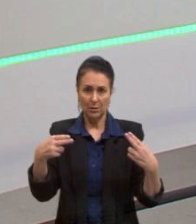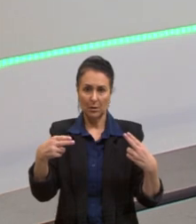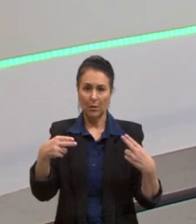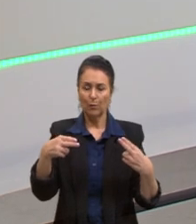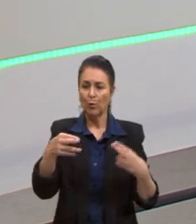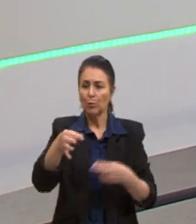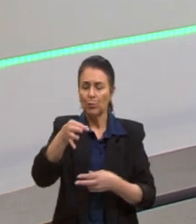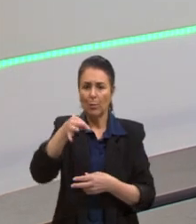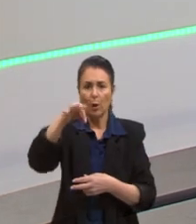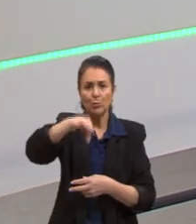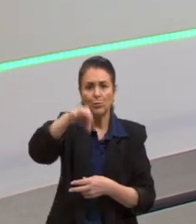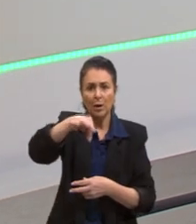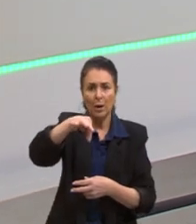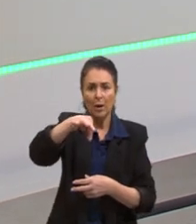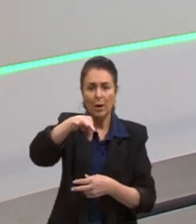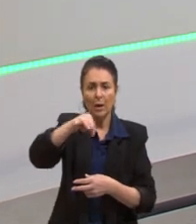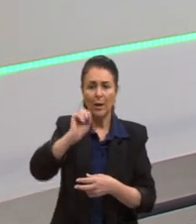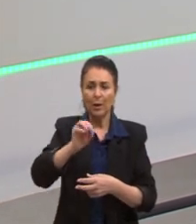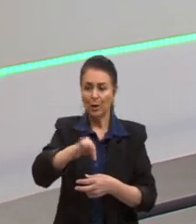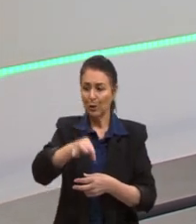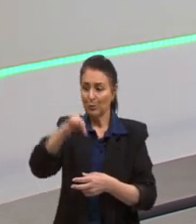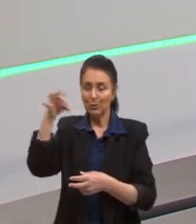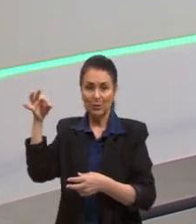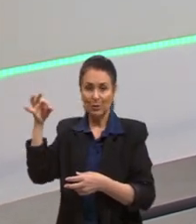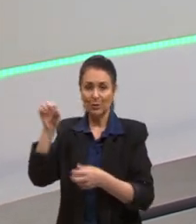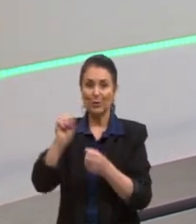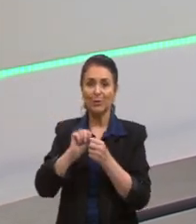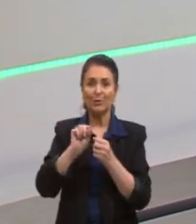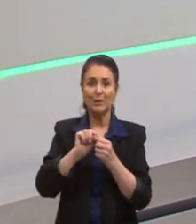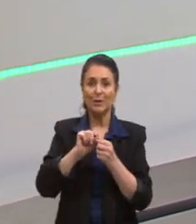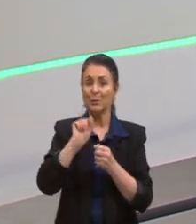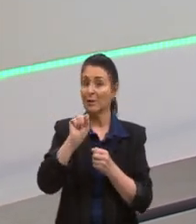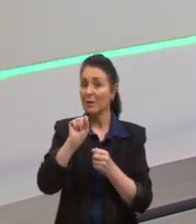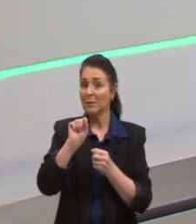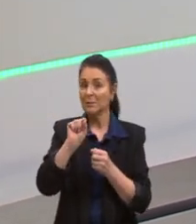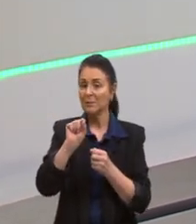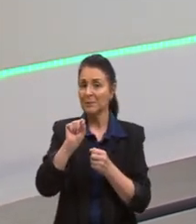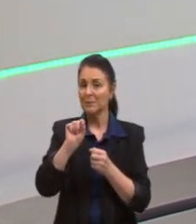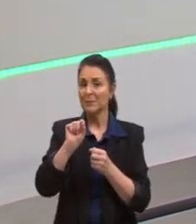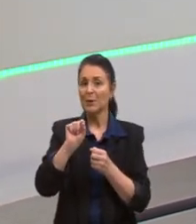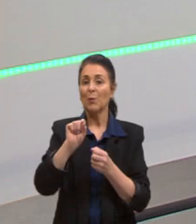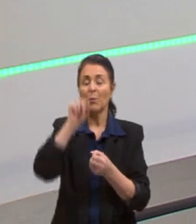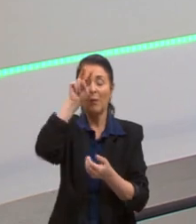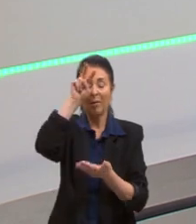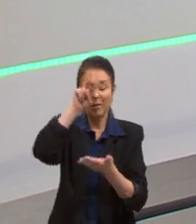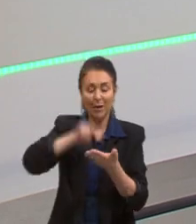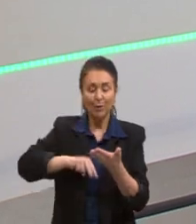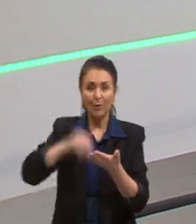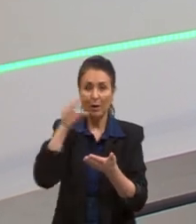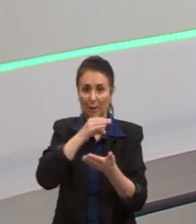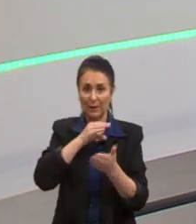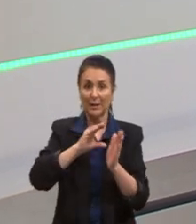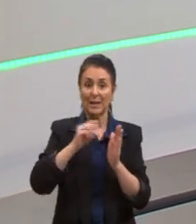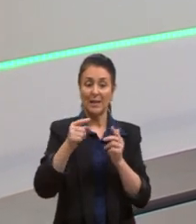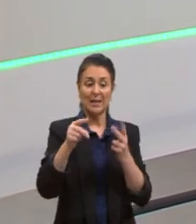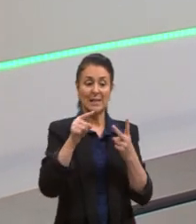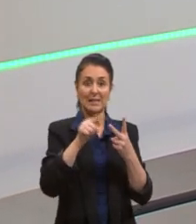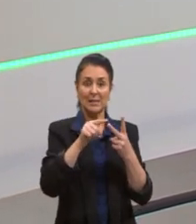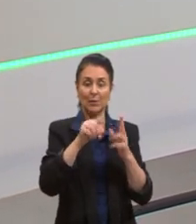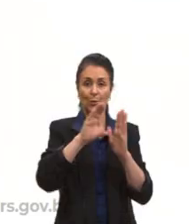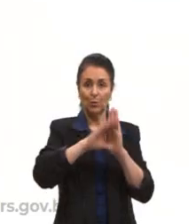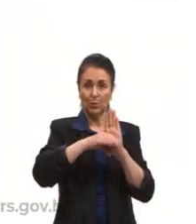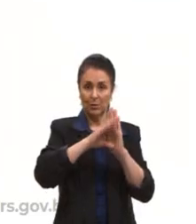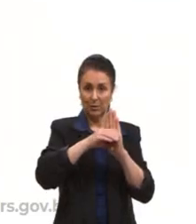um chá por exemplo eu vou tentar tirar estou fazendo tão um esquema em ok certo segundo o conceito de ect a